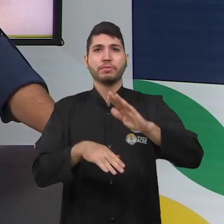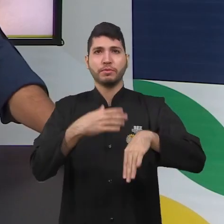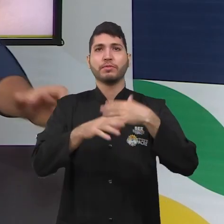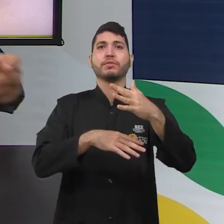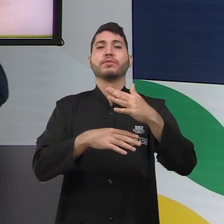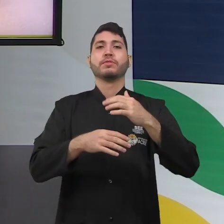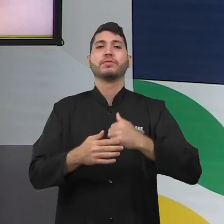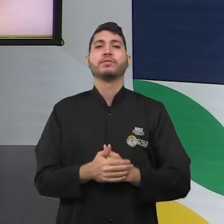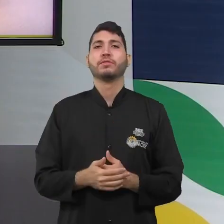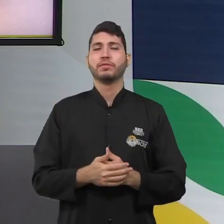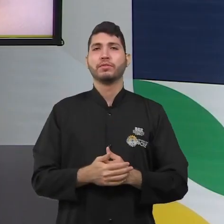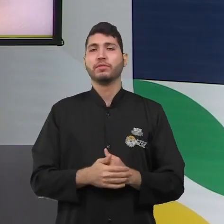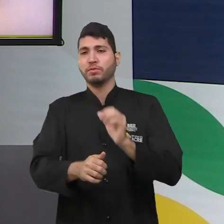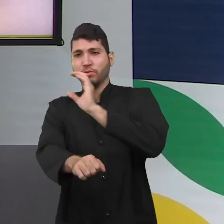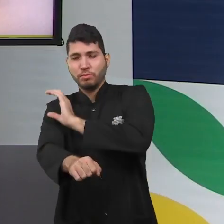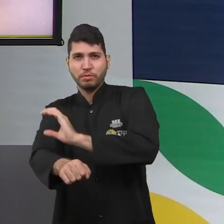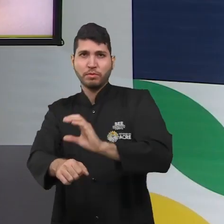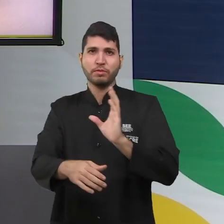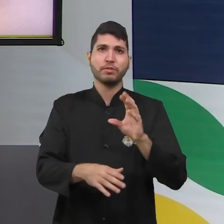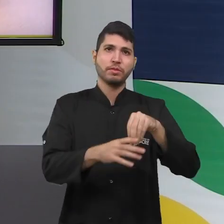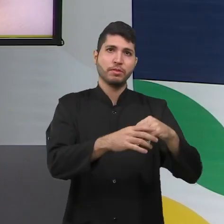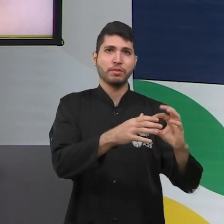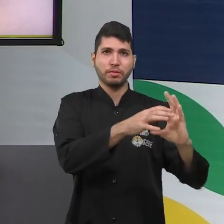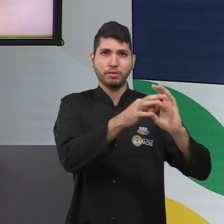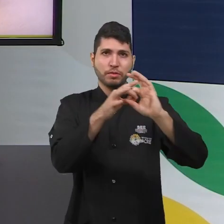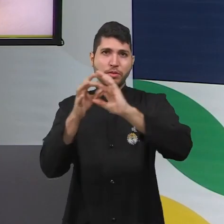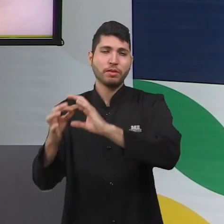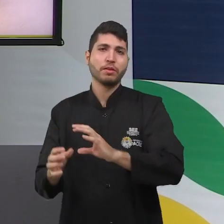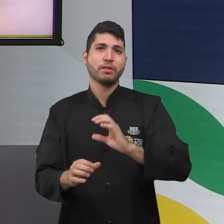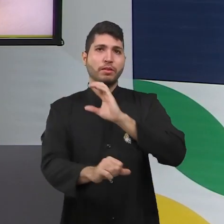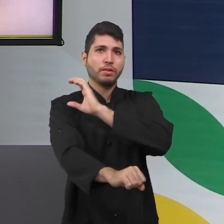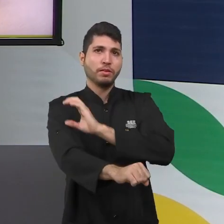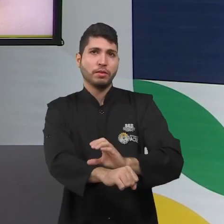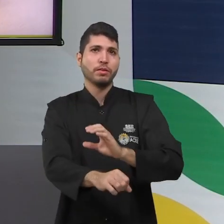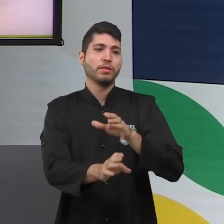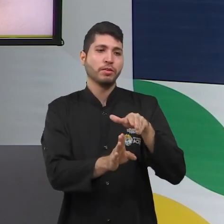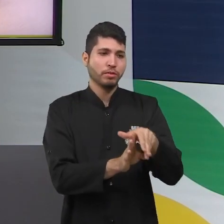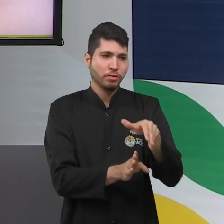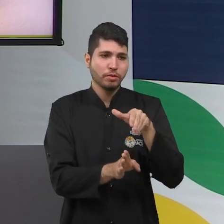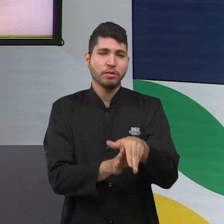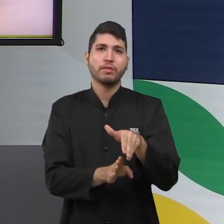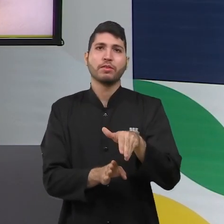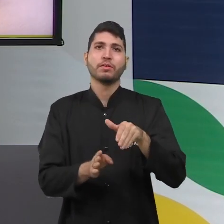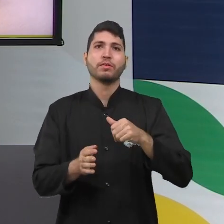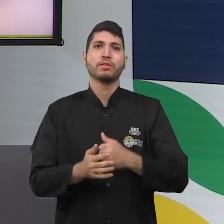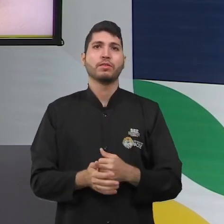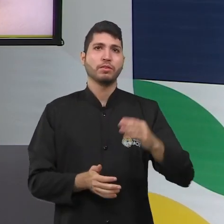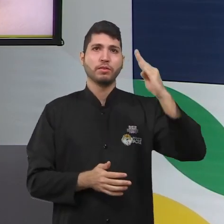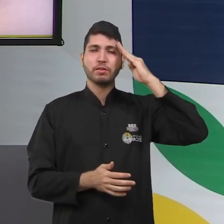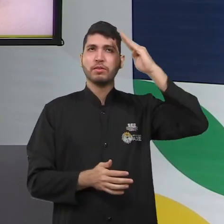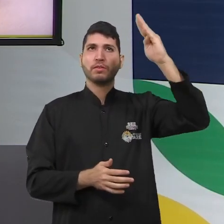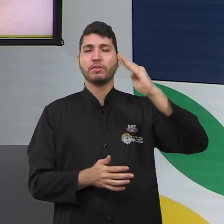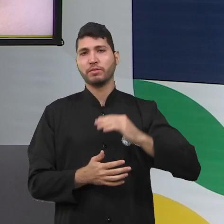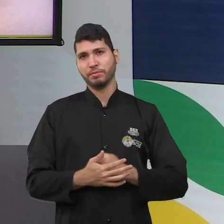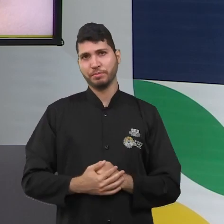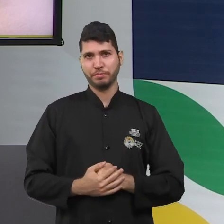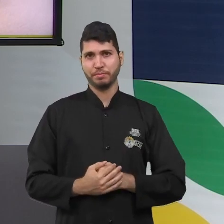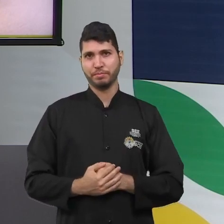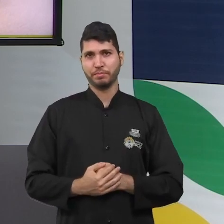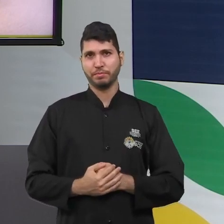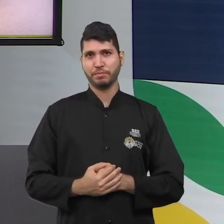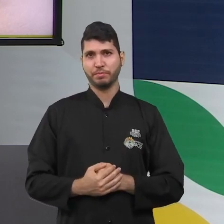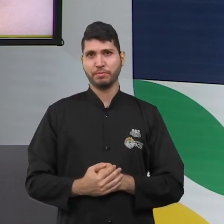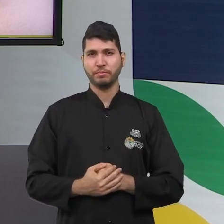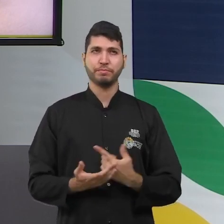cultural dentro de um contexto em que a cultura é o direcionamento principal. Por exemplo, vamos pensar na